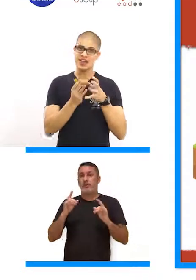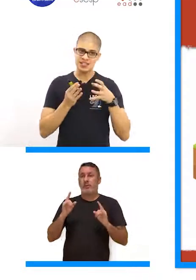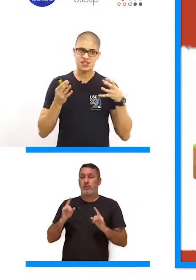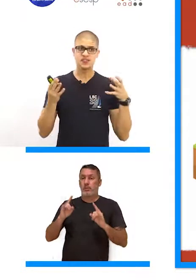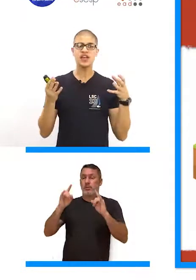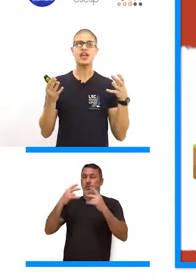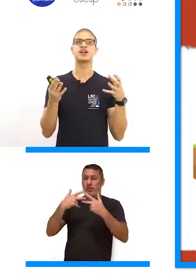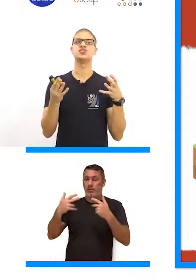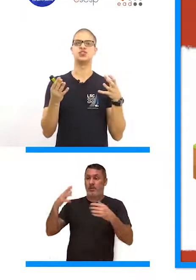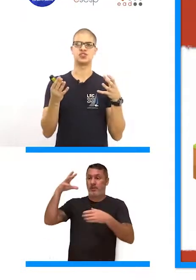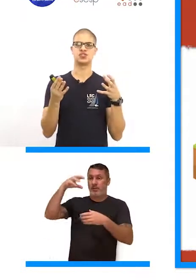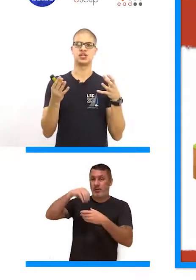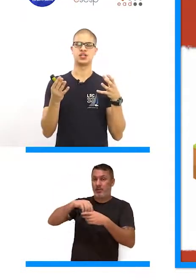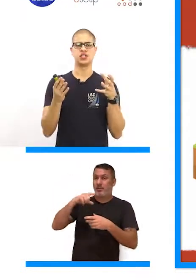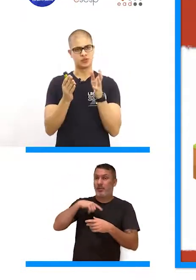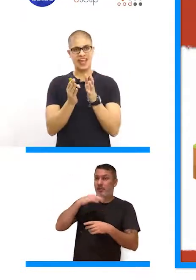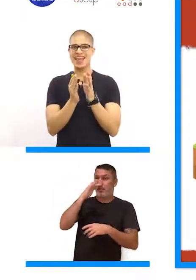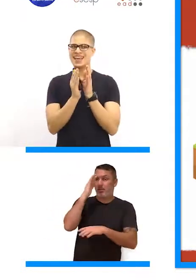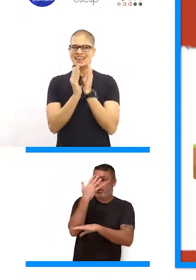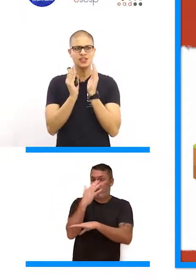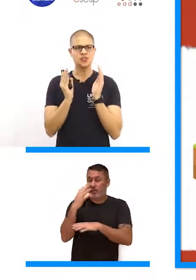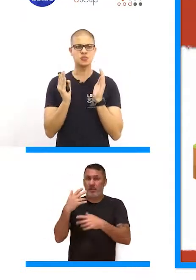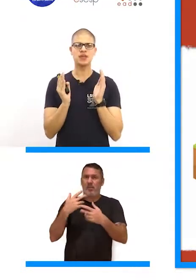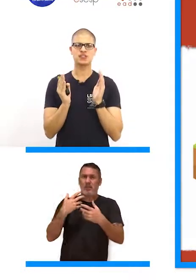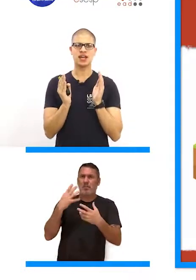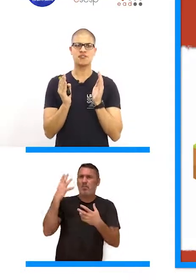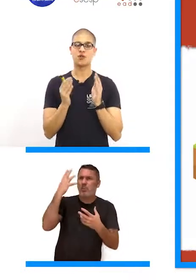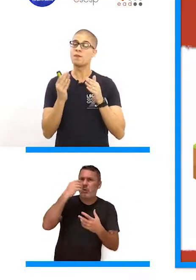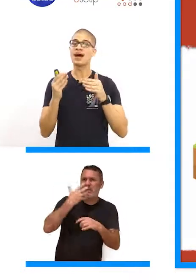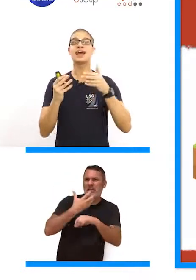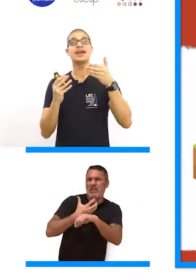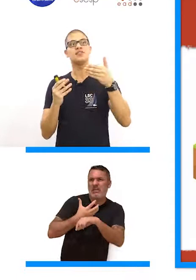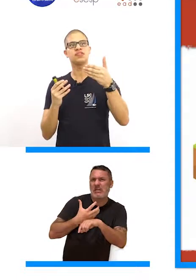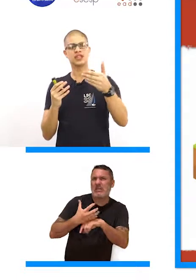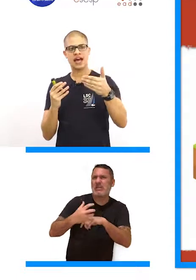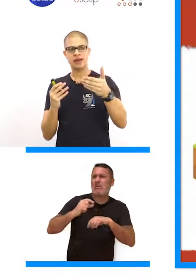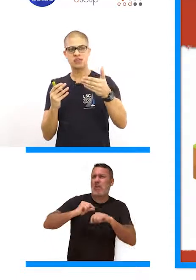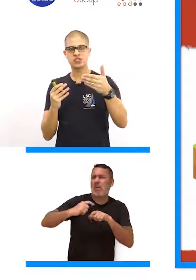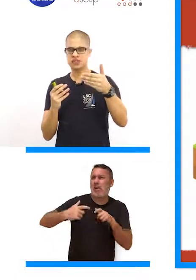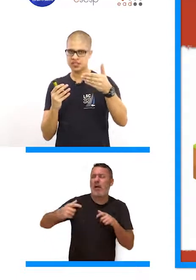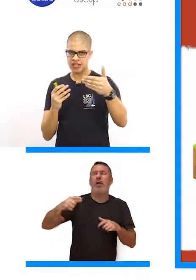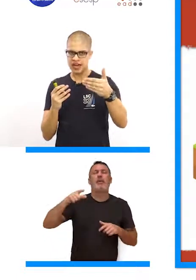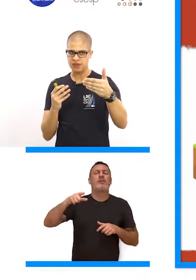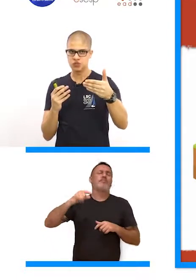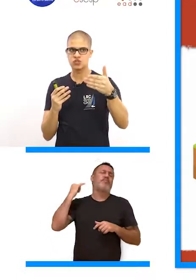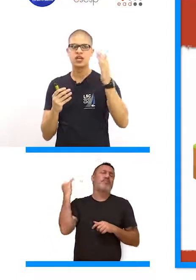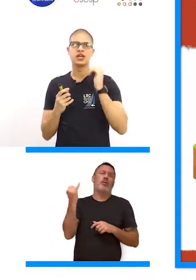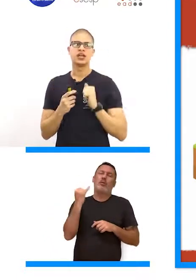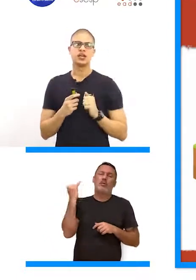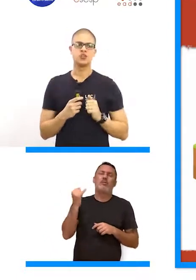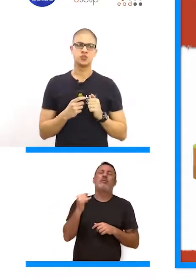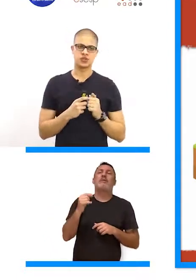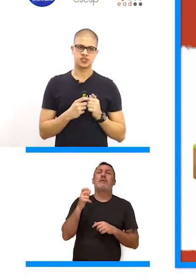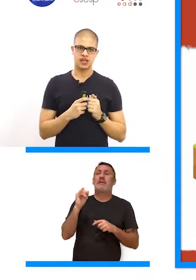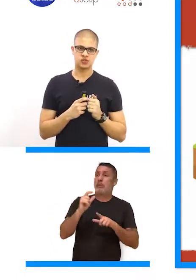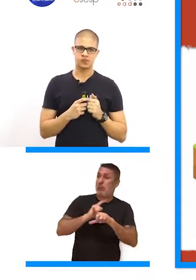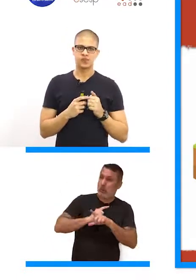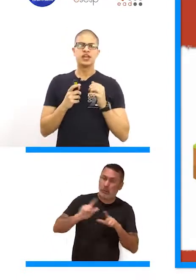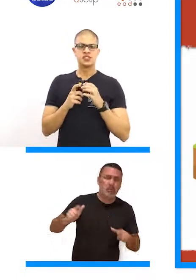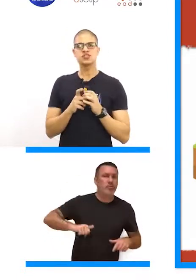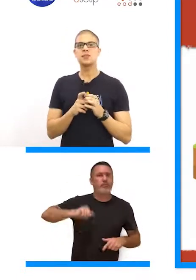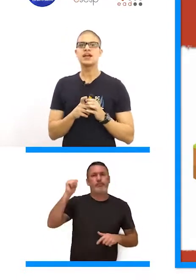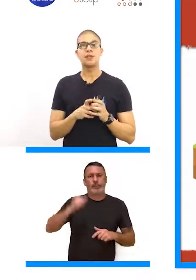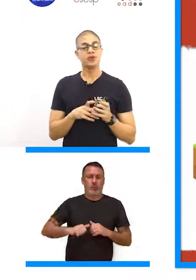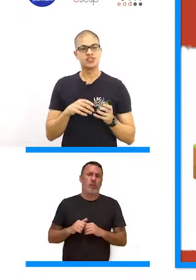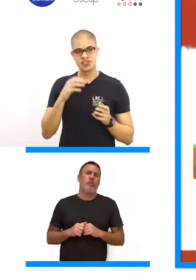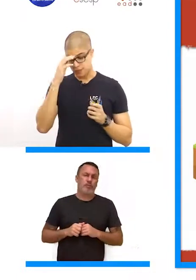de áreas verdes, é indispensável para evitarmos este processo.